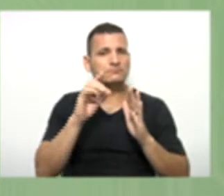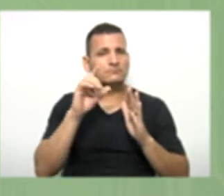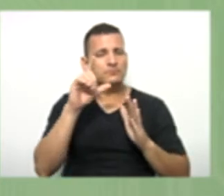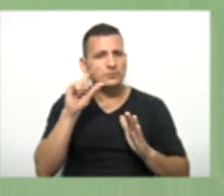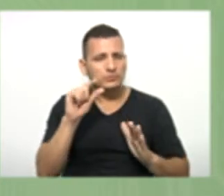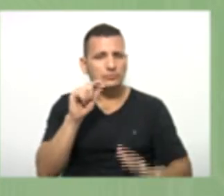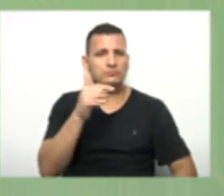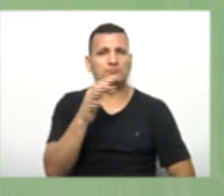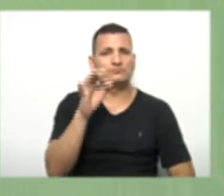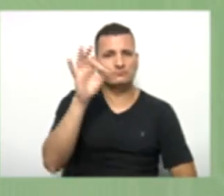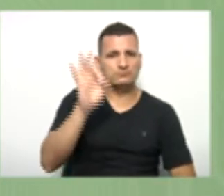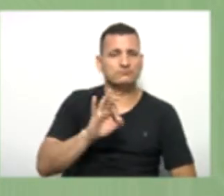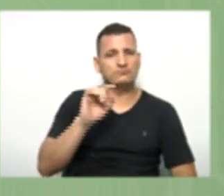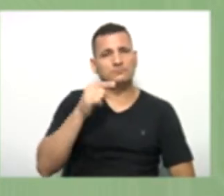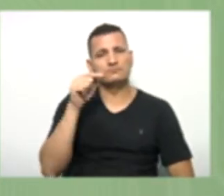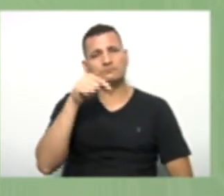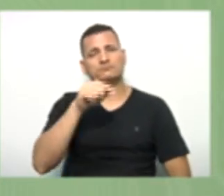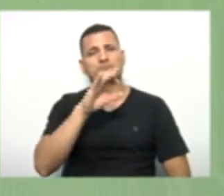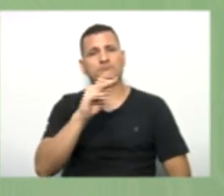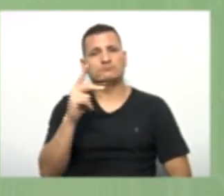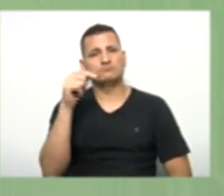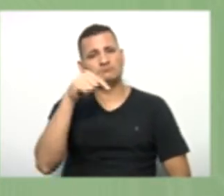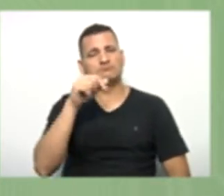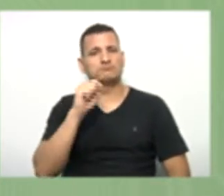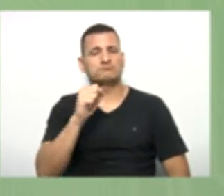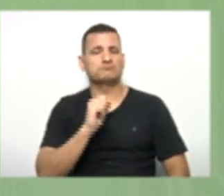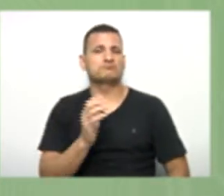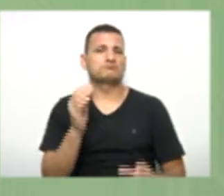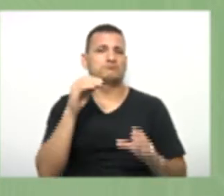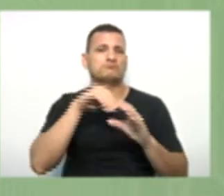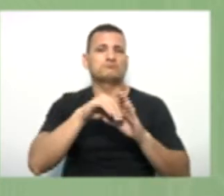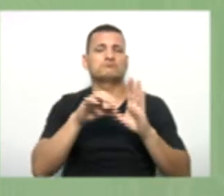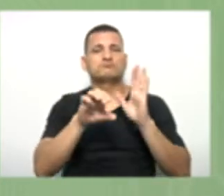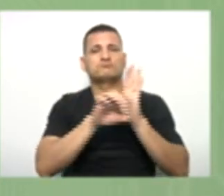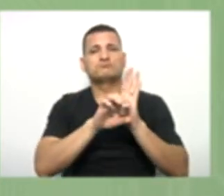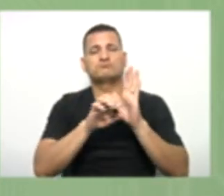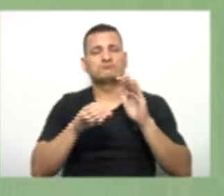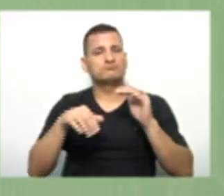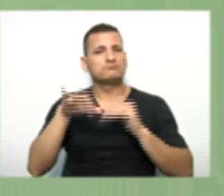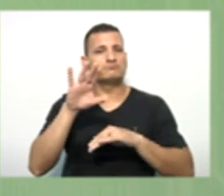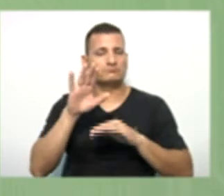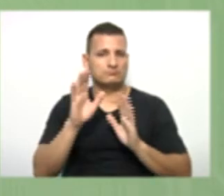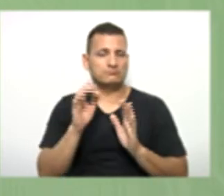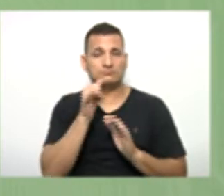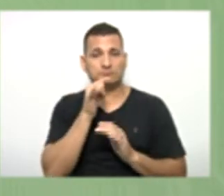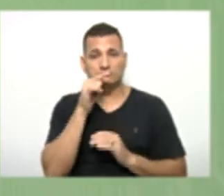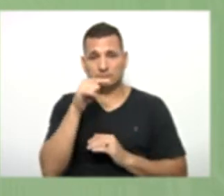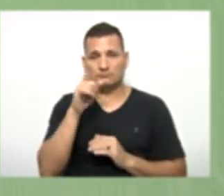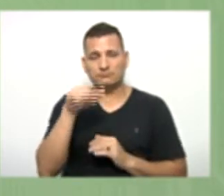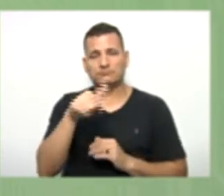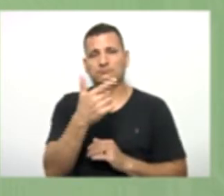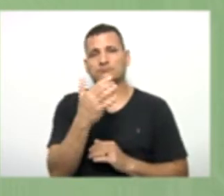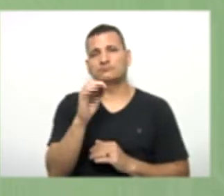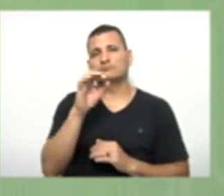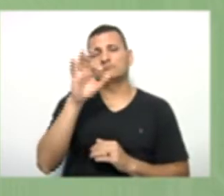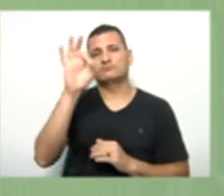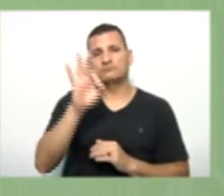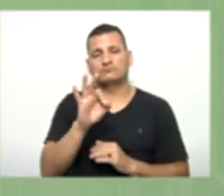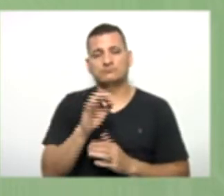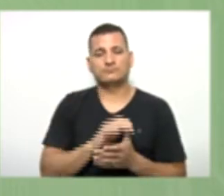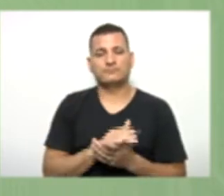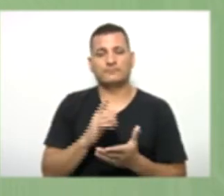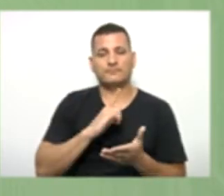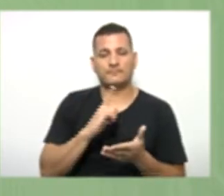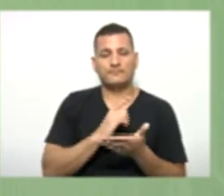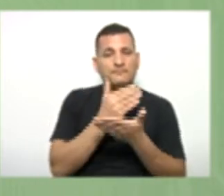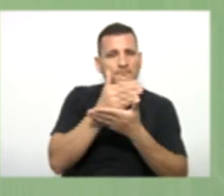ela pode o quê? Ela pode estipular no seu estatuto mais. O exemplo que eu trouxe aqui é de 20%. Então, nós temos as sobras